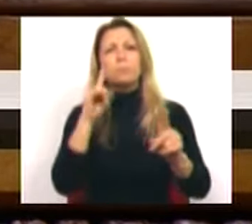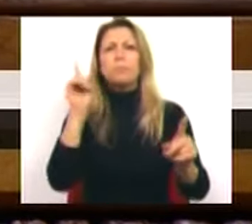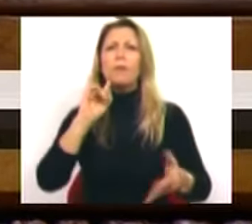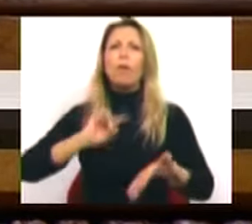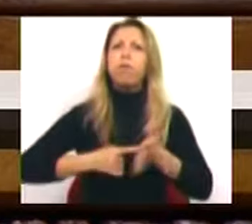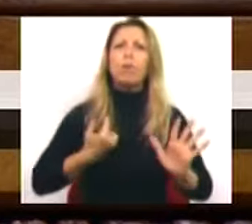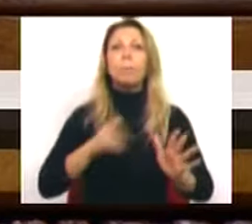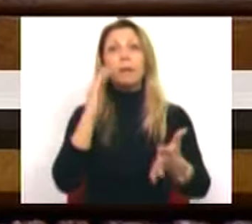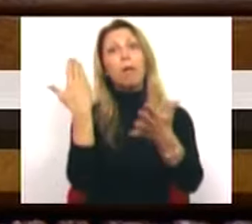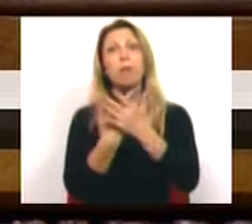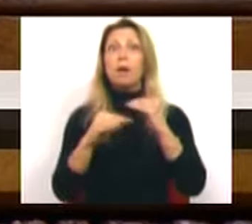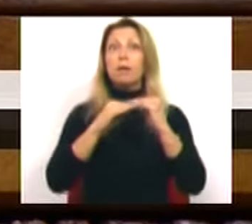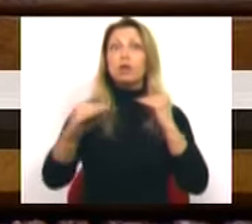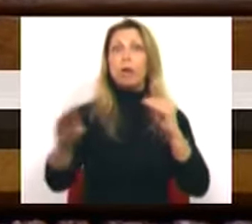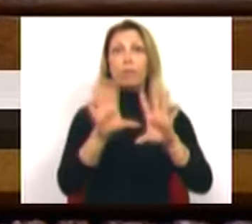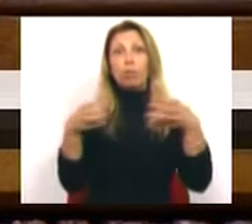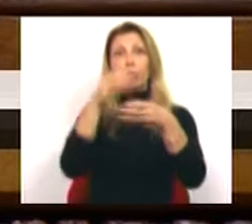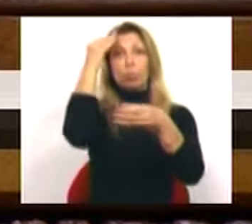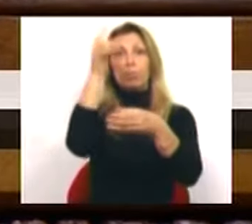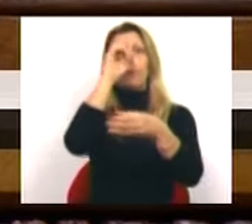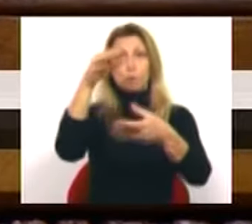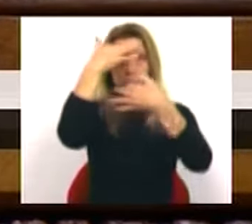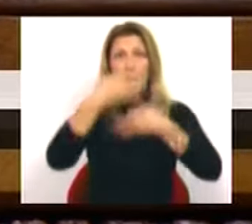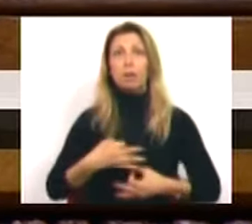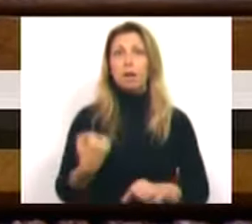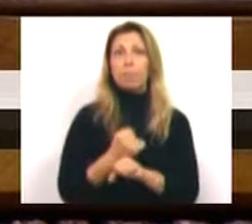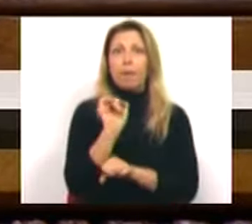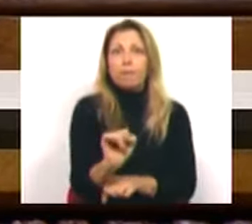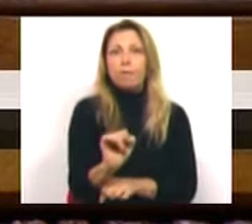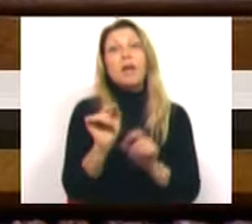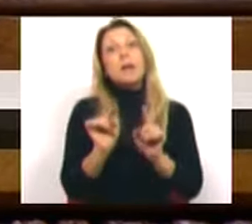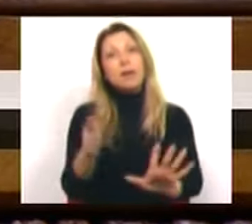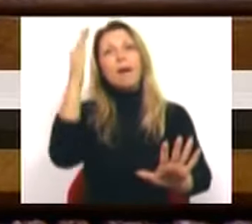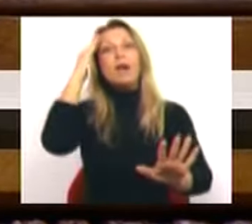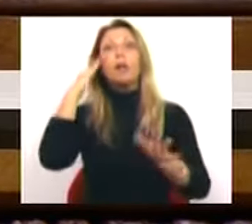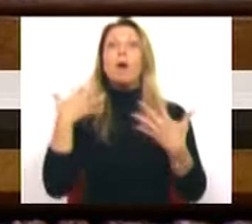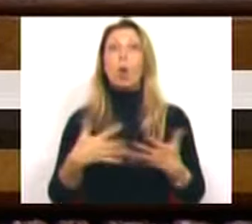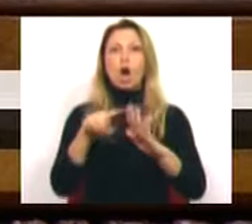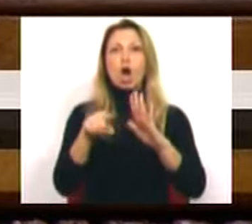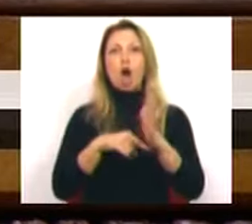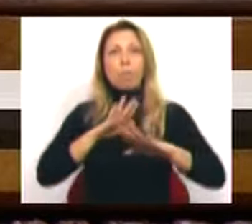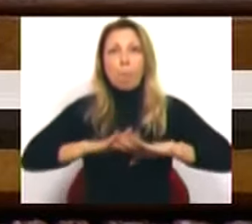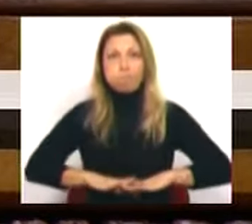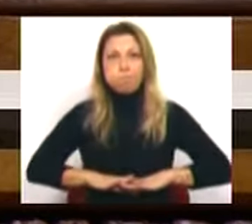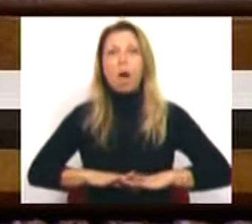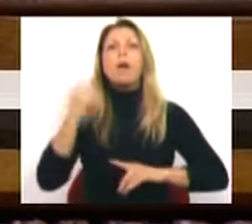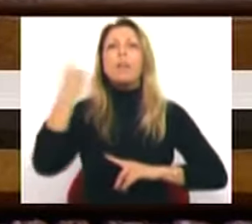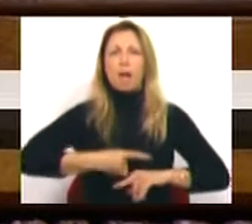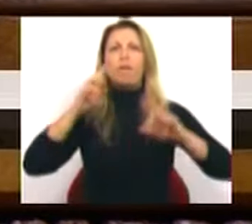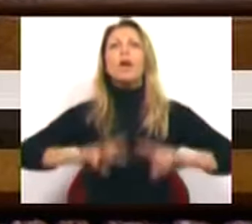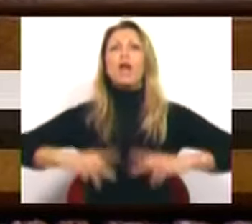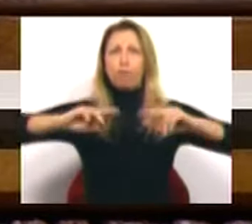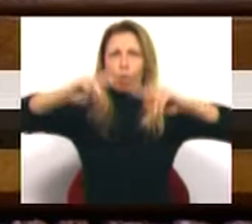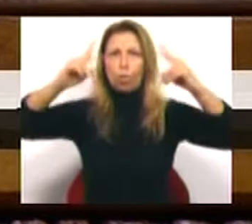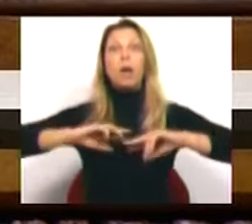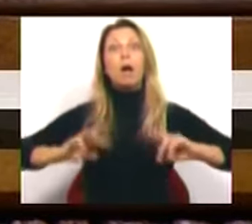corpo docente e para a dignificação do trabalho docente. Assim, consideramos que a atual norma travão deve evoluir no sentido da vinculação